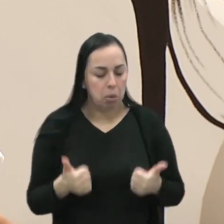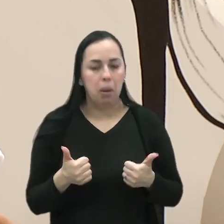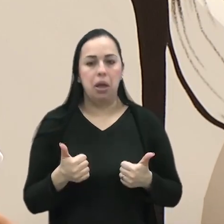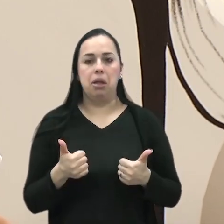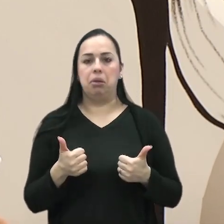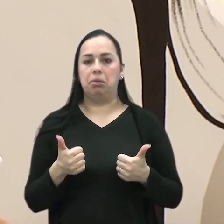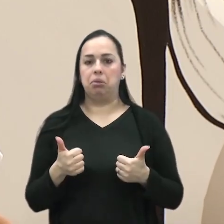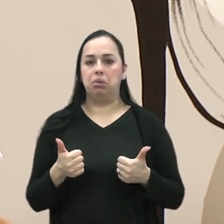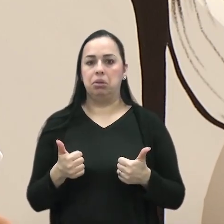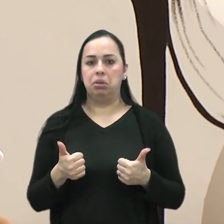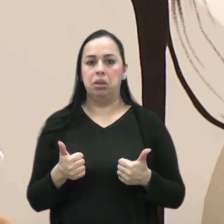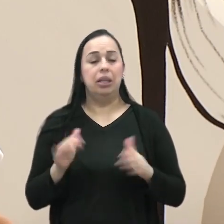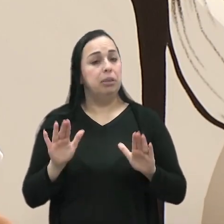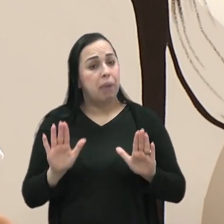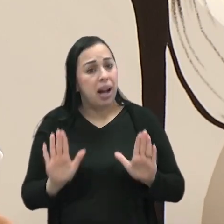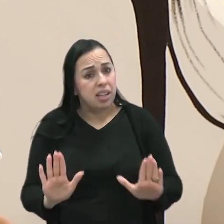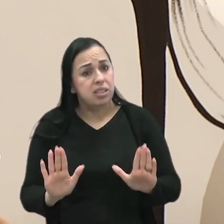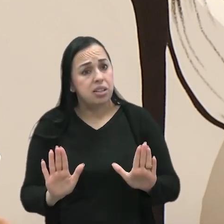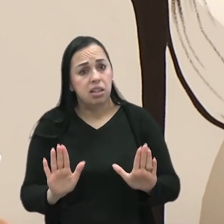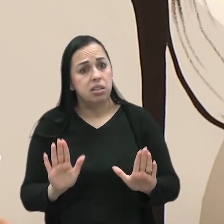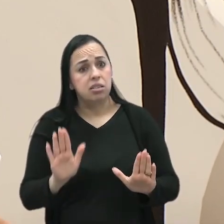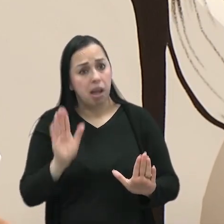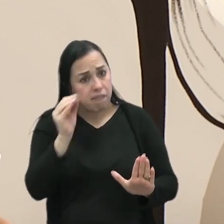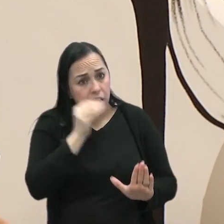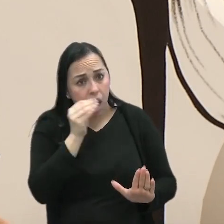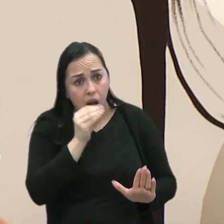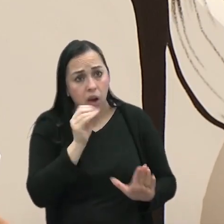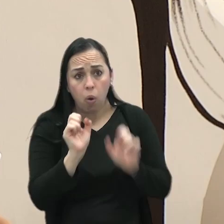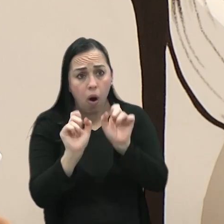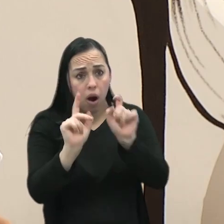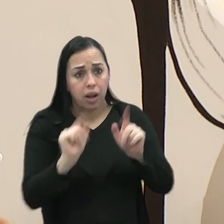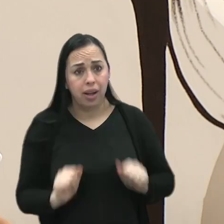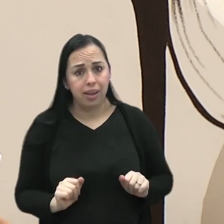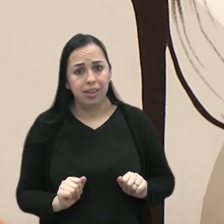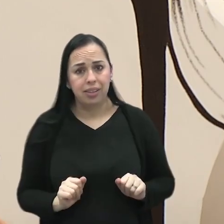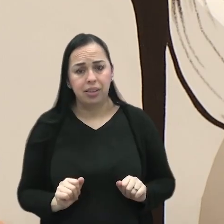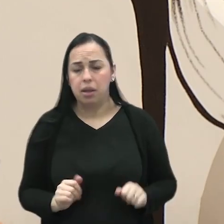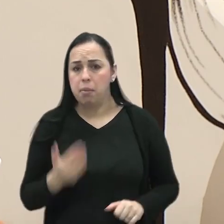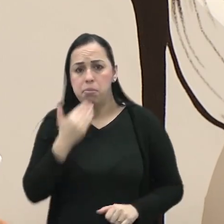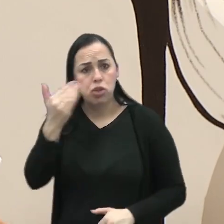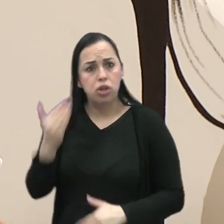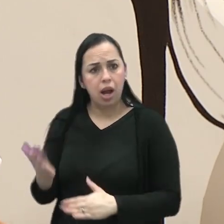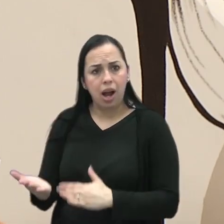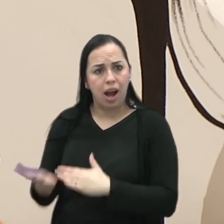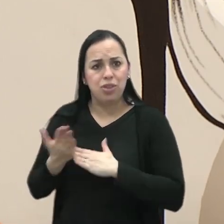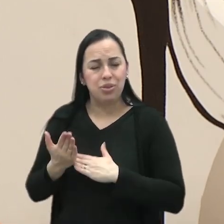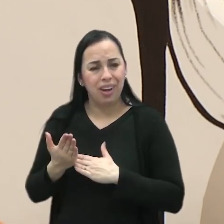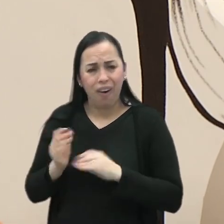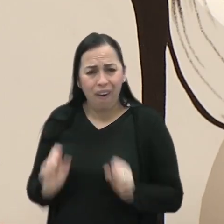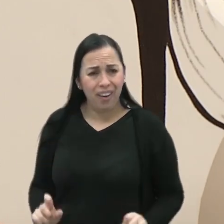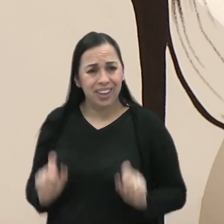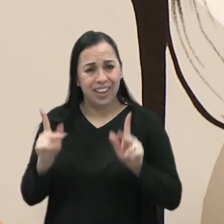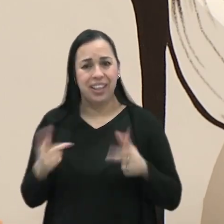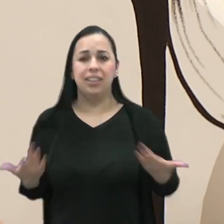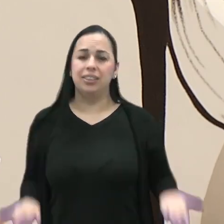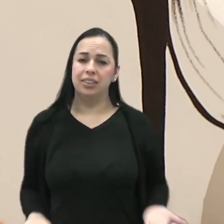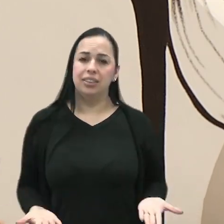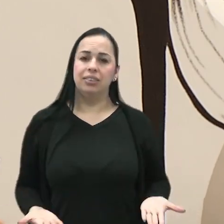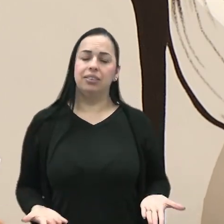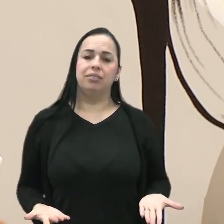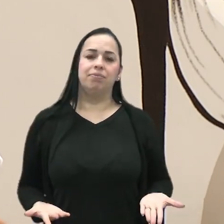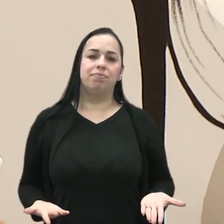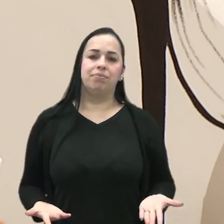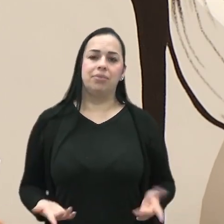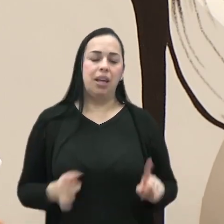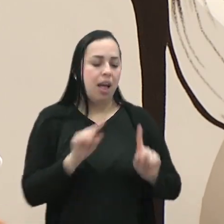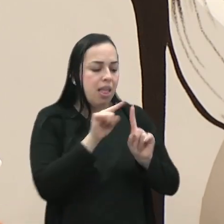bem você não ser tão forte assim. E, aliás, não é sinônimo de fraqueza pedir ajuda. E escuta uma coisa,